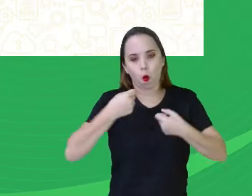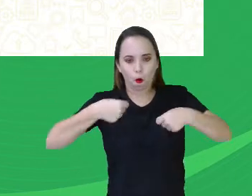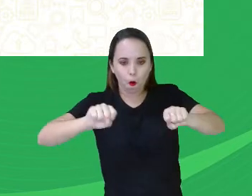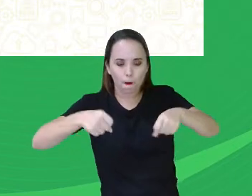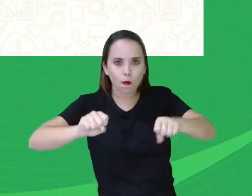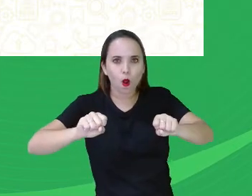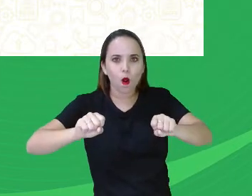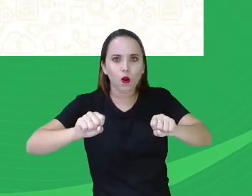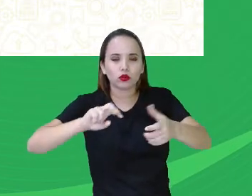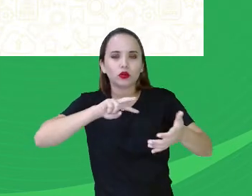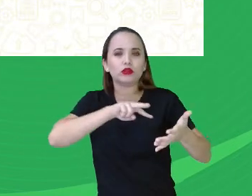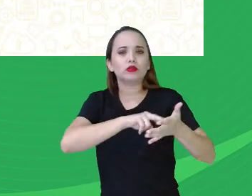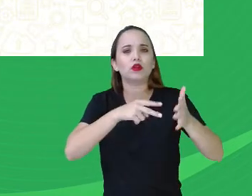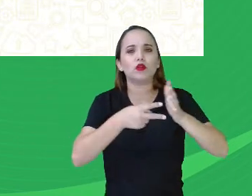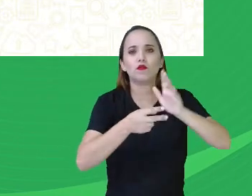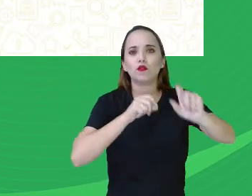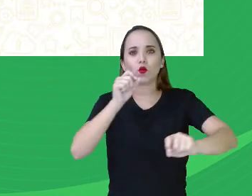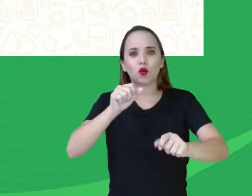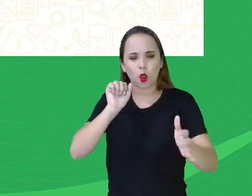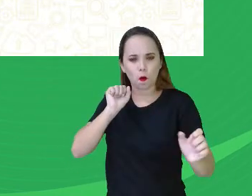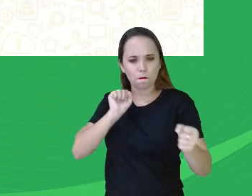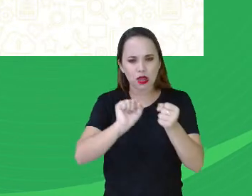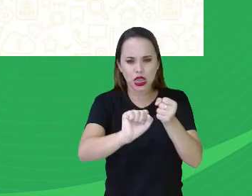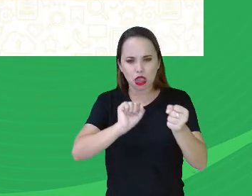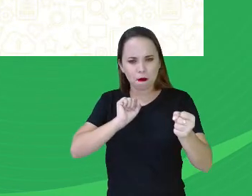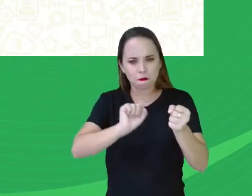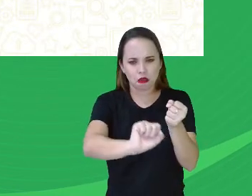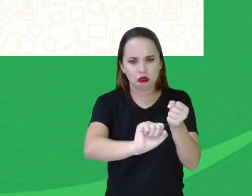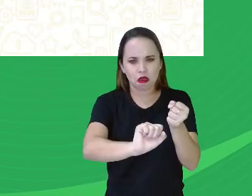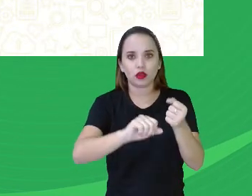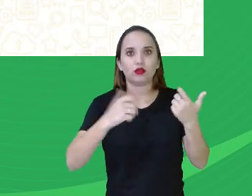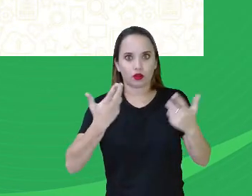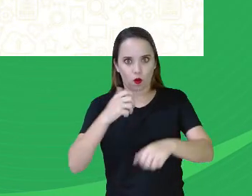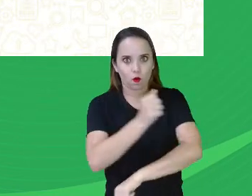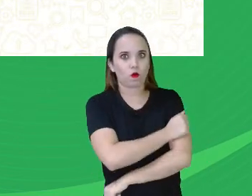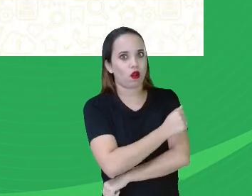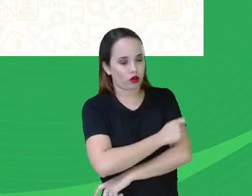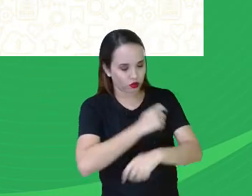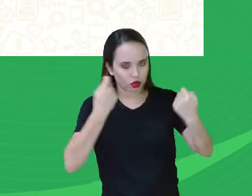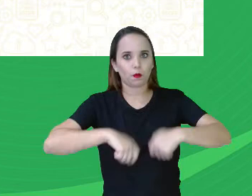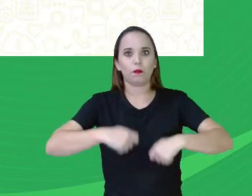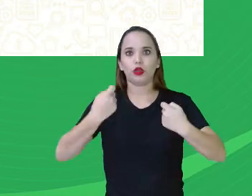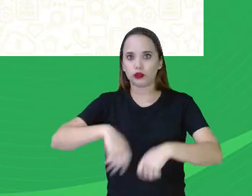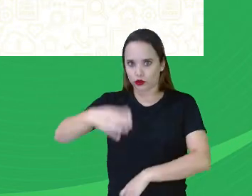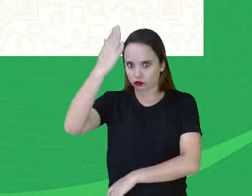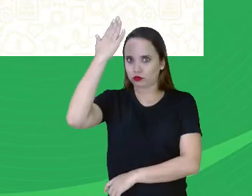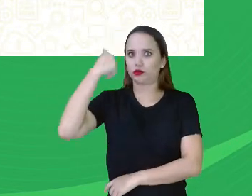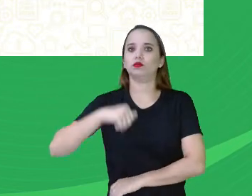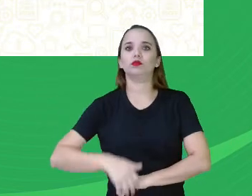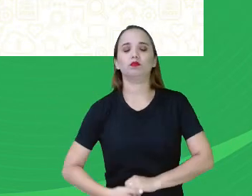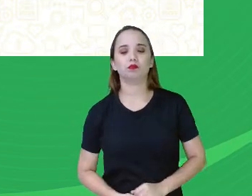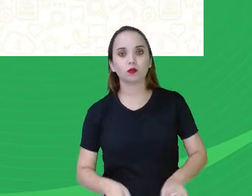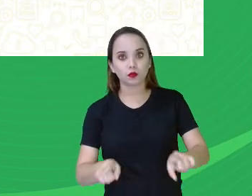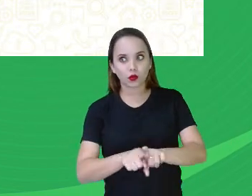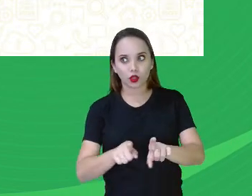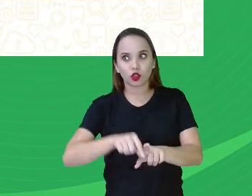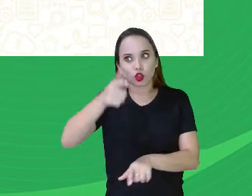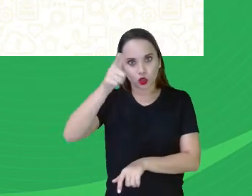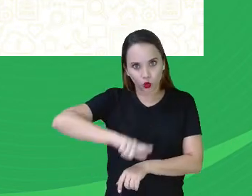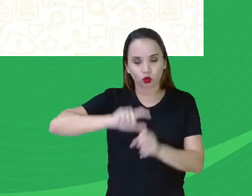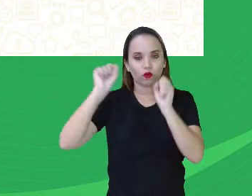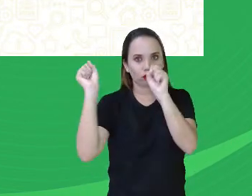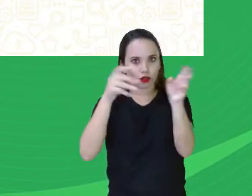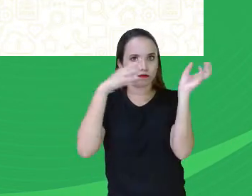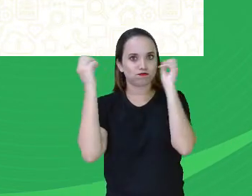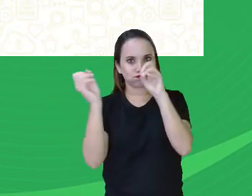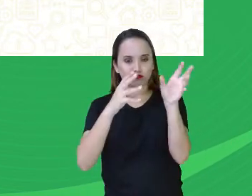ela significa? Então, é importante esse estudante, ele saber, não é? Novamente, a sirene aí do um carro